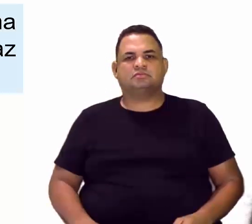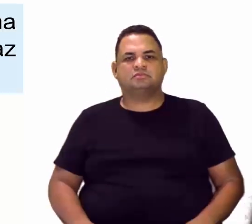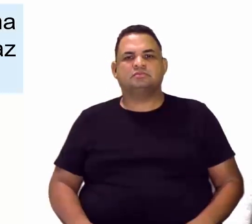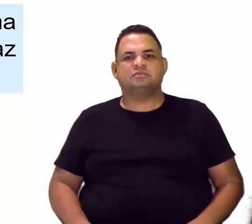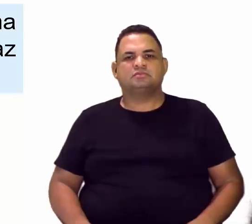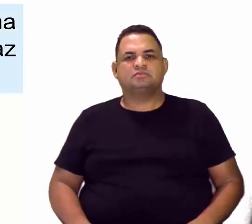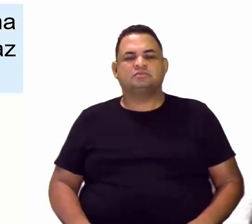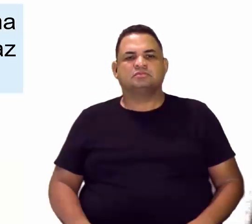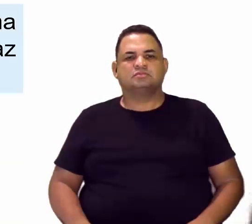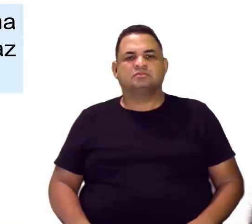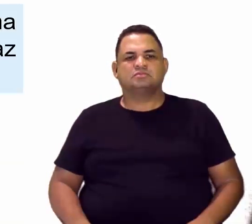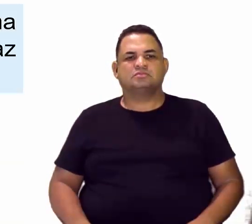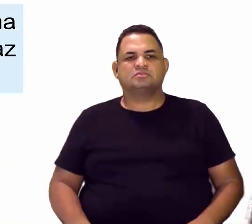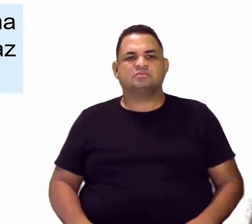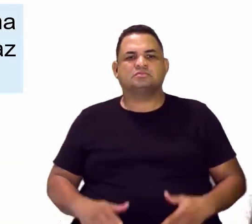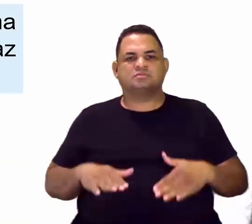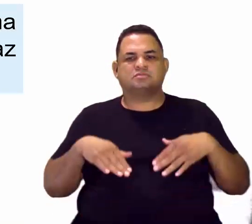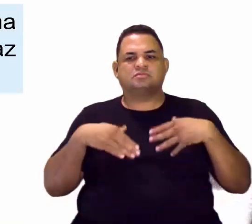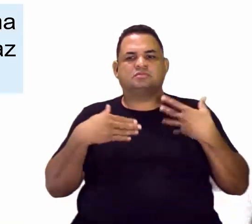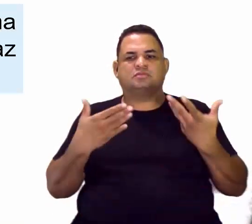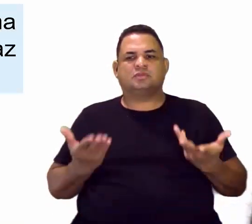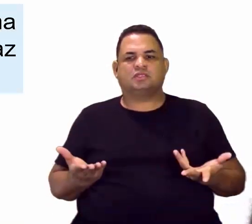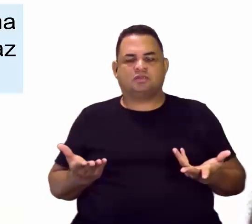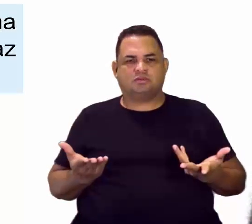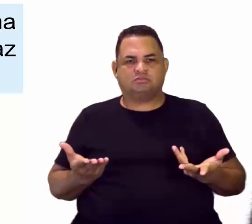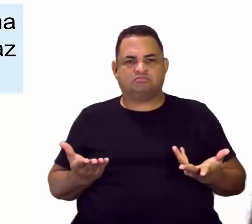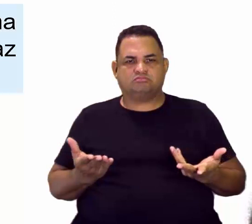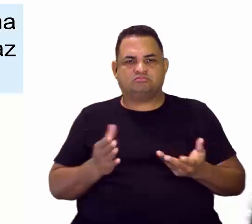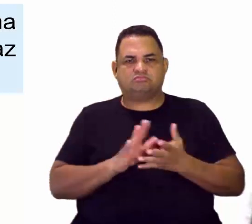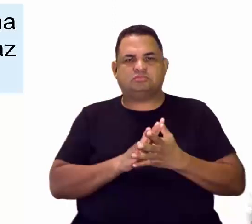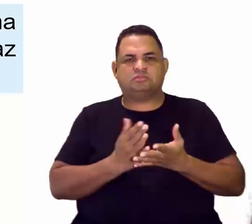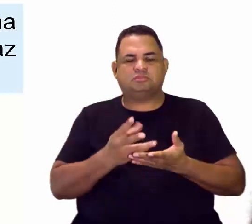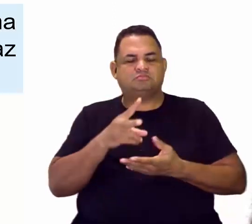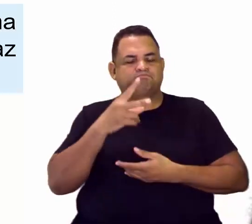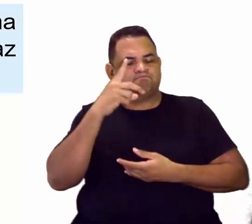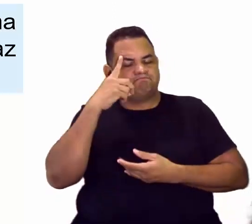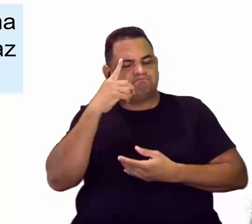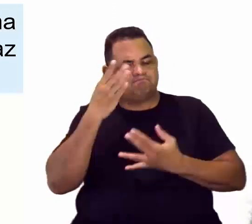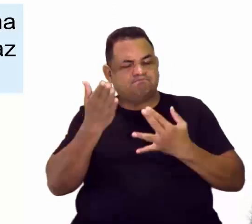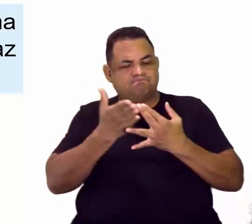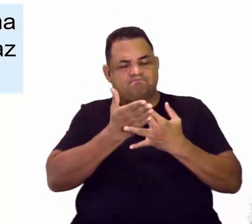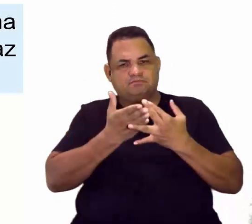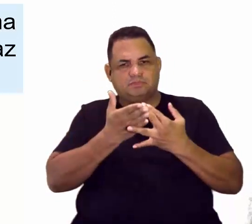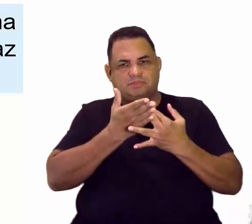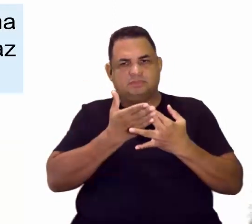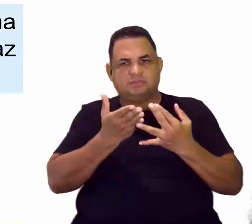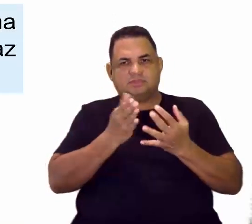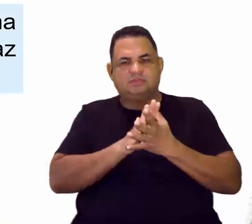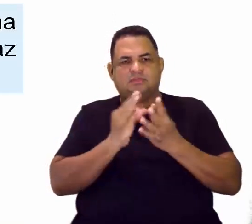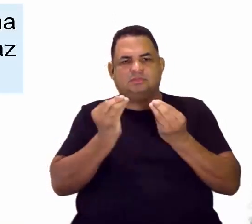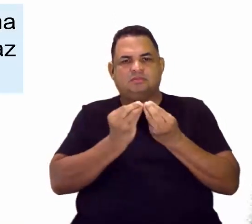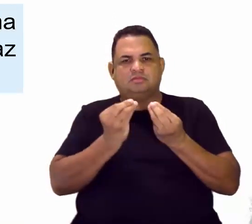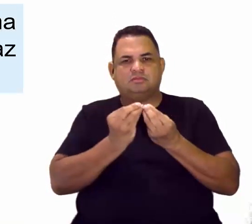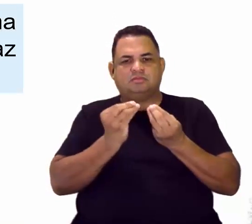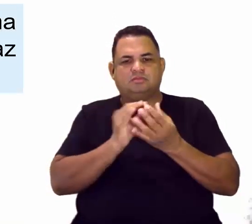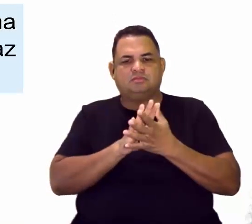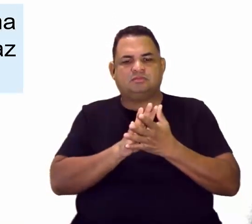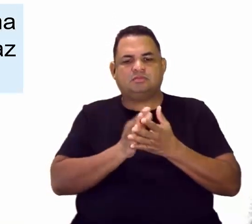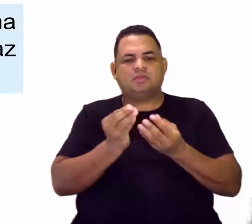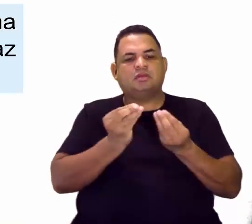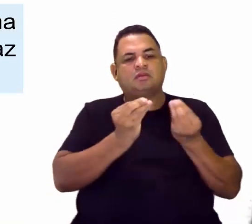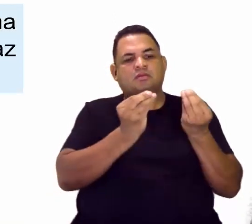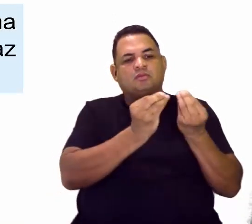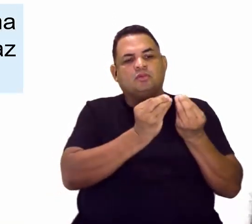intermoléculas. Então, quando você pensar intermoléculas, meu caro aluno, é entre uma molécula